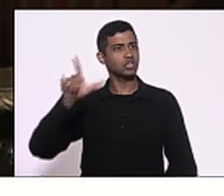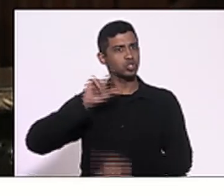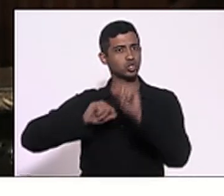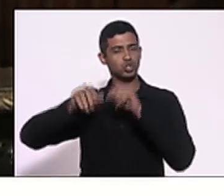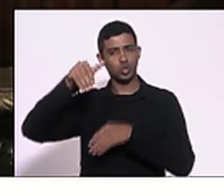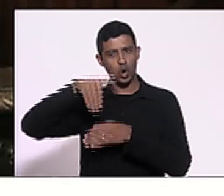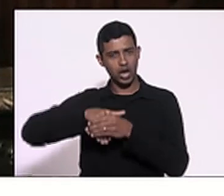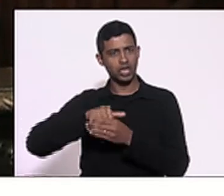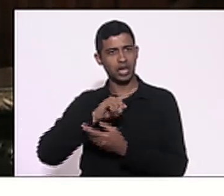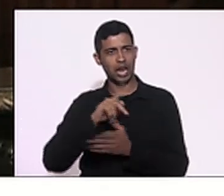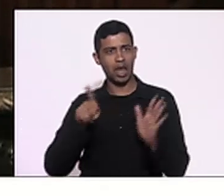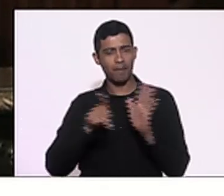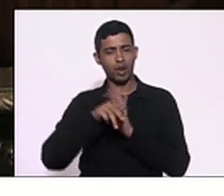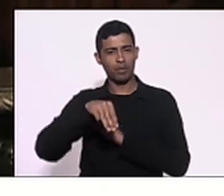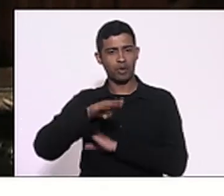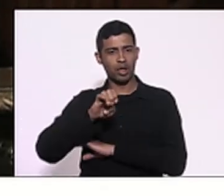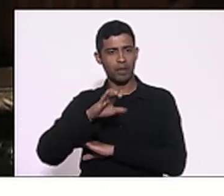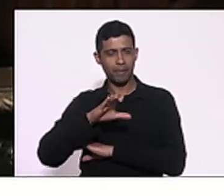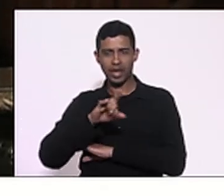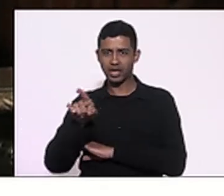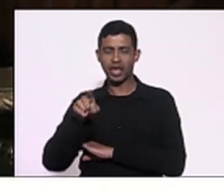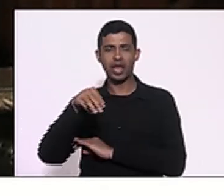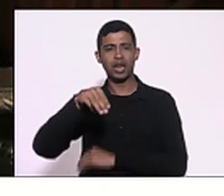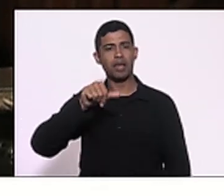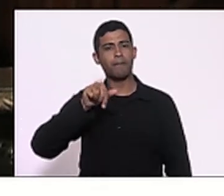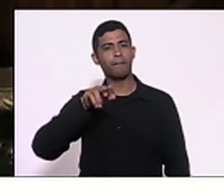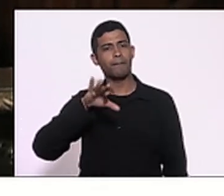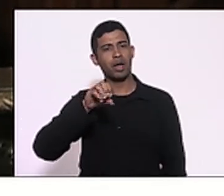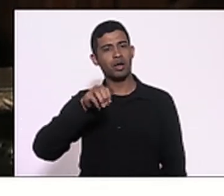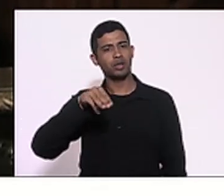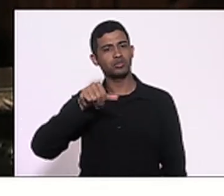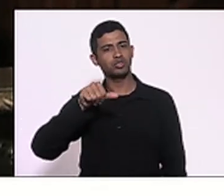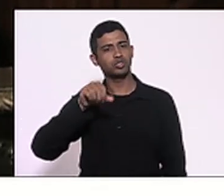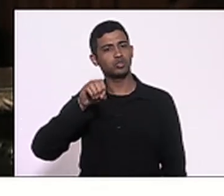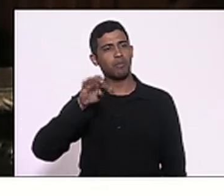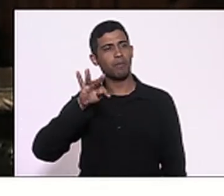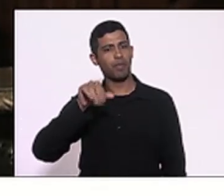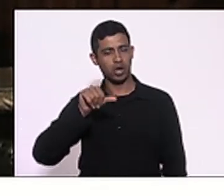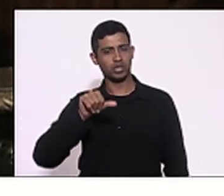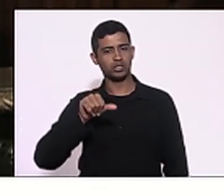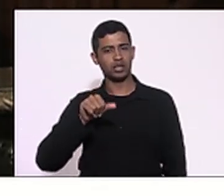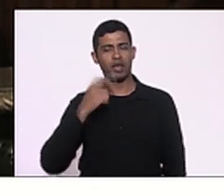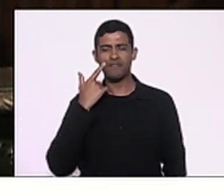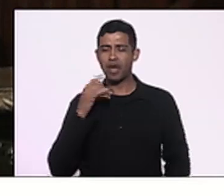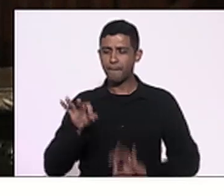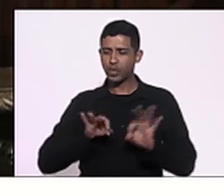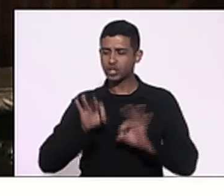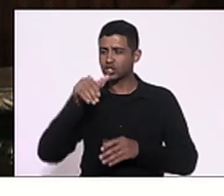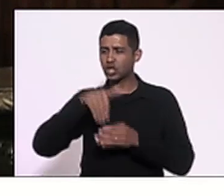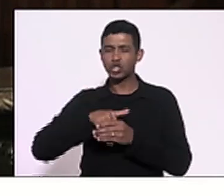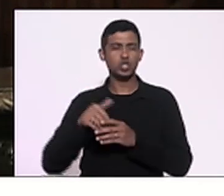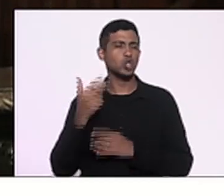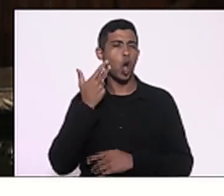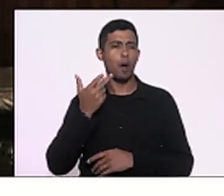desejo de eleitoras e eleitores que nos puseram aqui. O reitor da Unirio, o senhor Ricardo